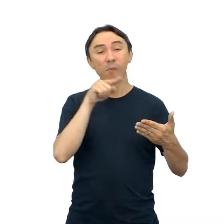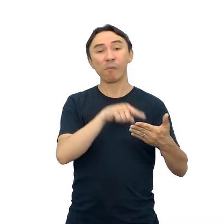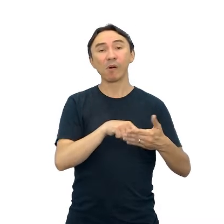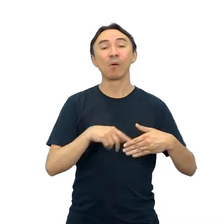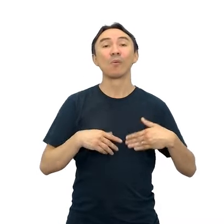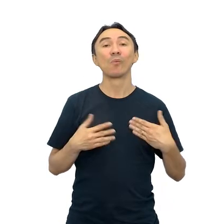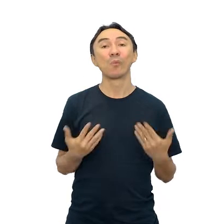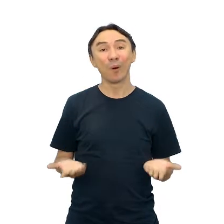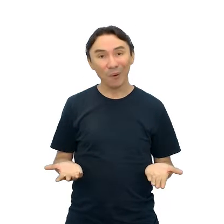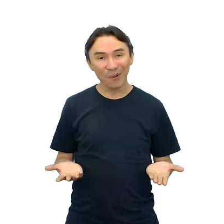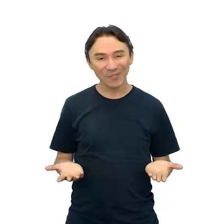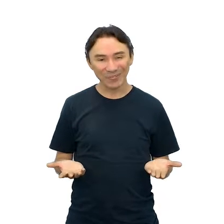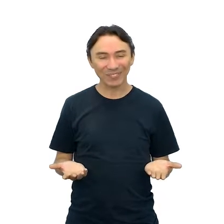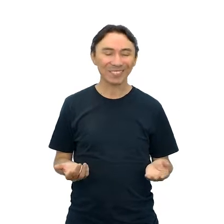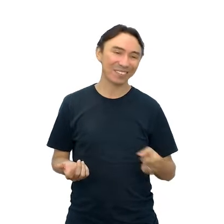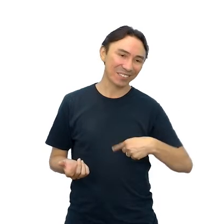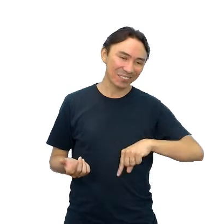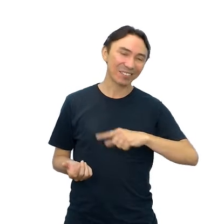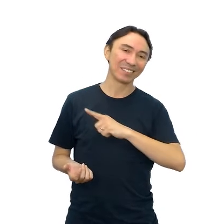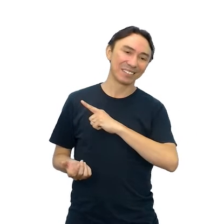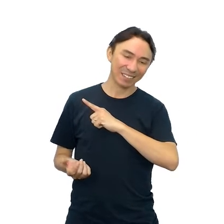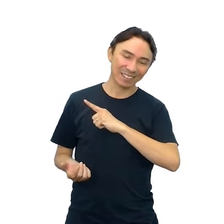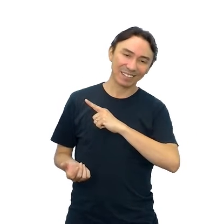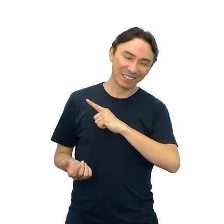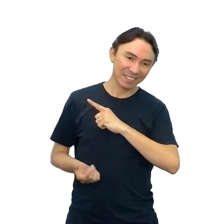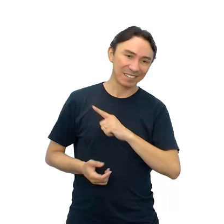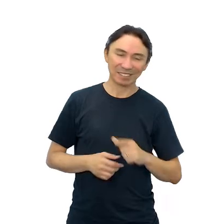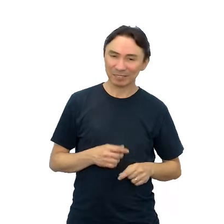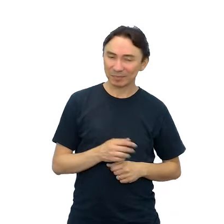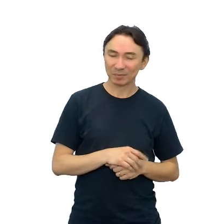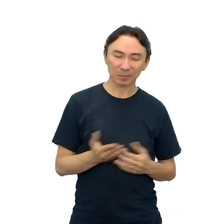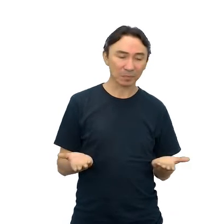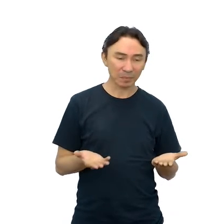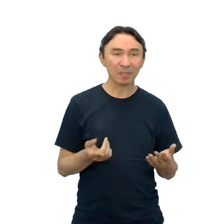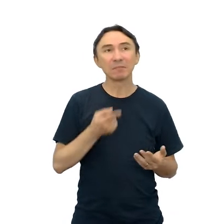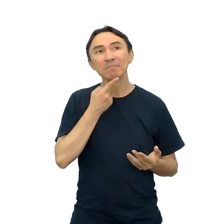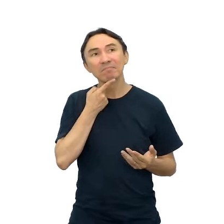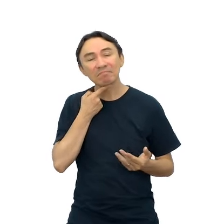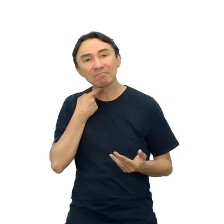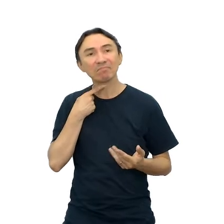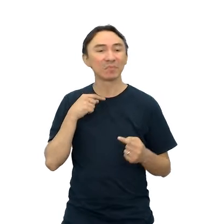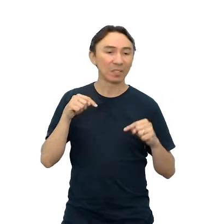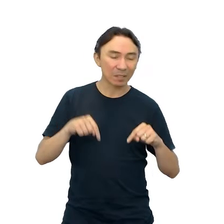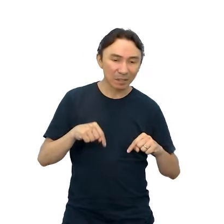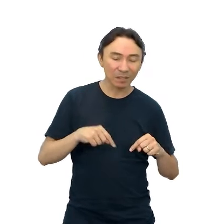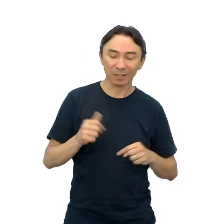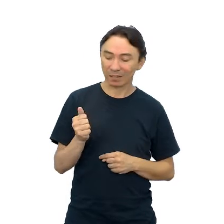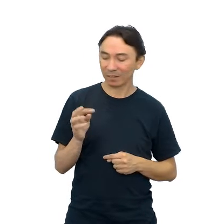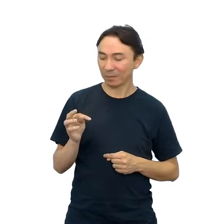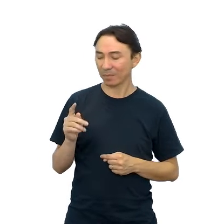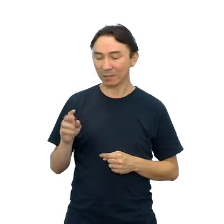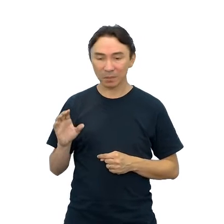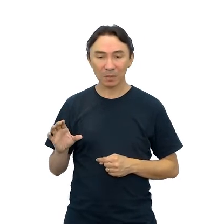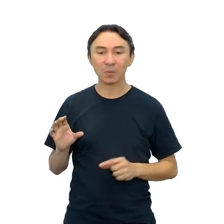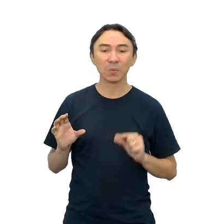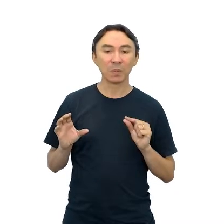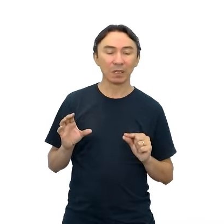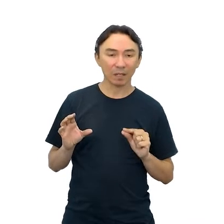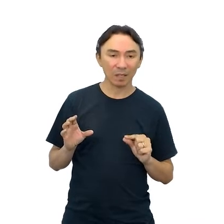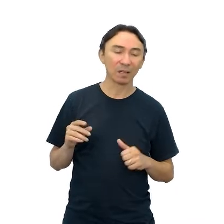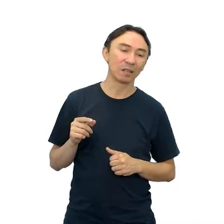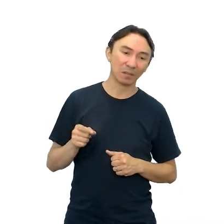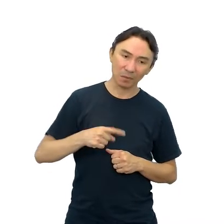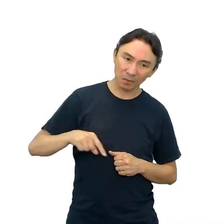nós traçamos aí, a intencionalidade da nossa formação de hoje, né, é revisitar um pouquinho o cronograma, né, para a